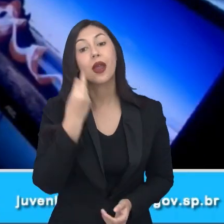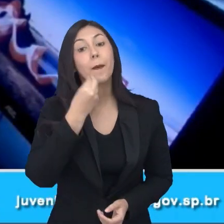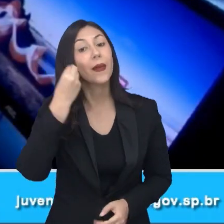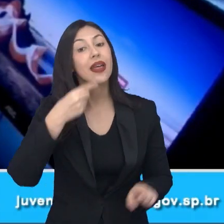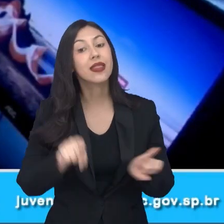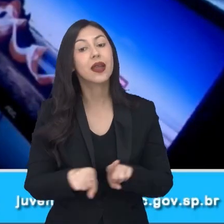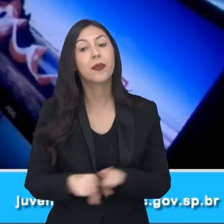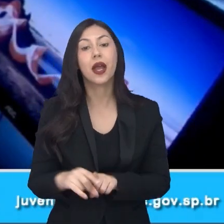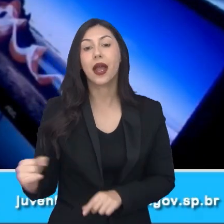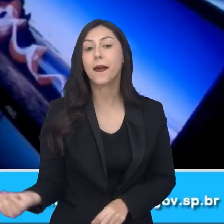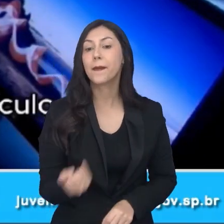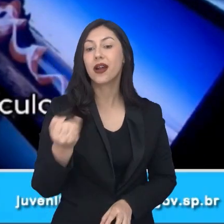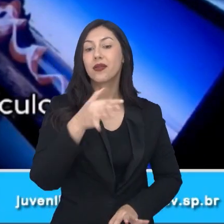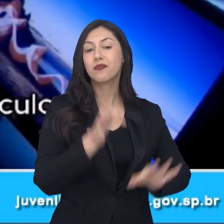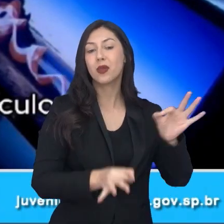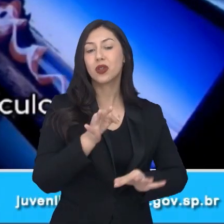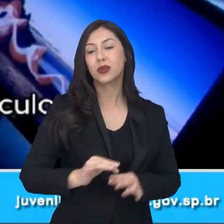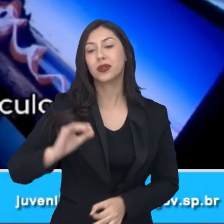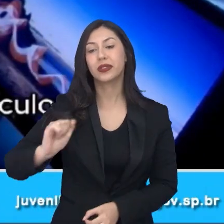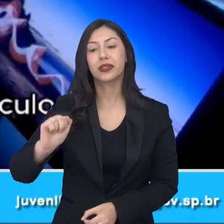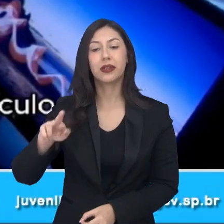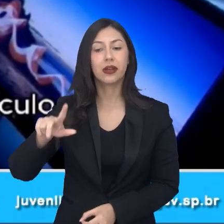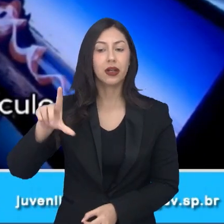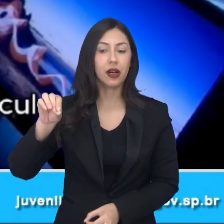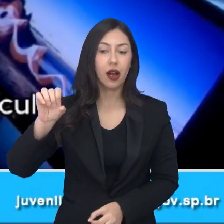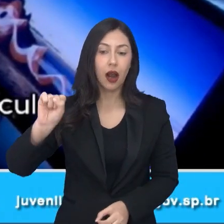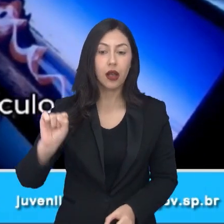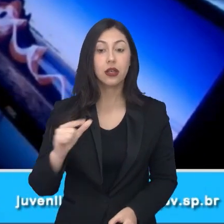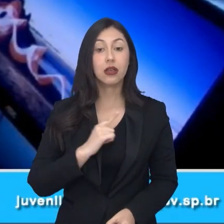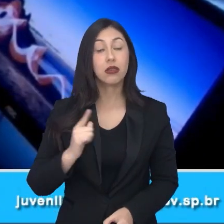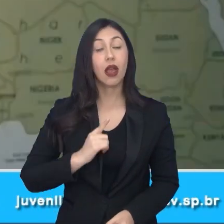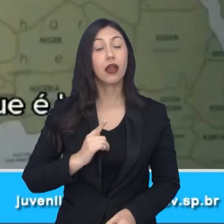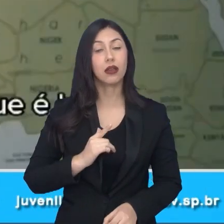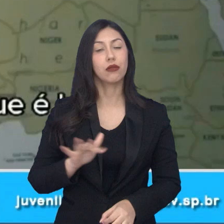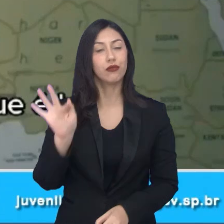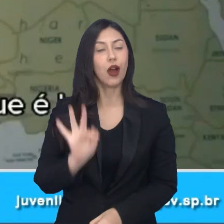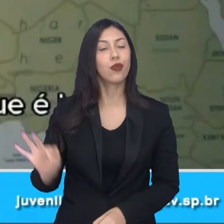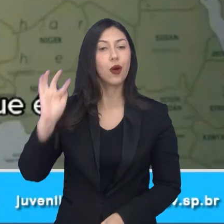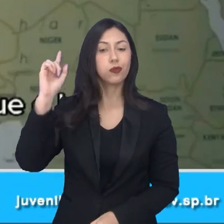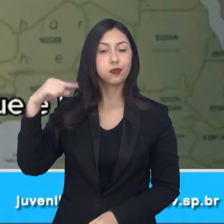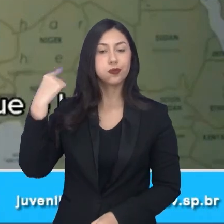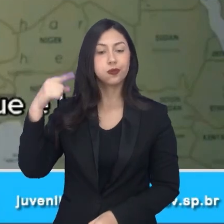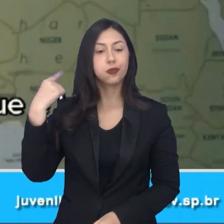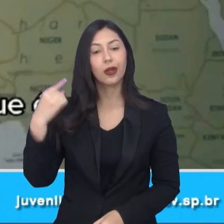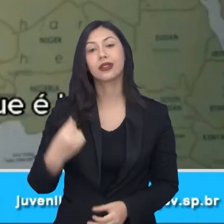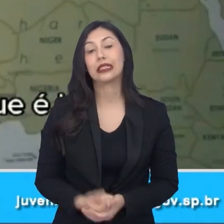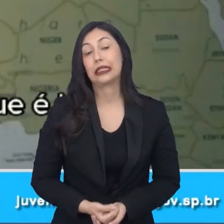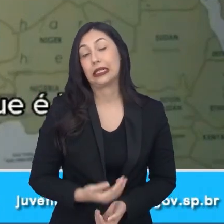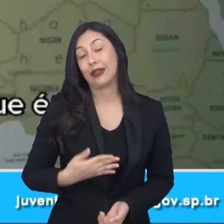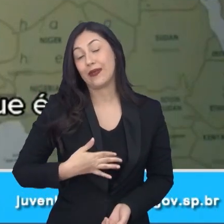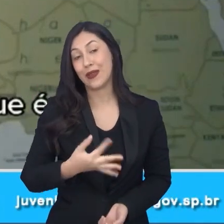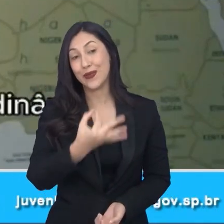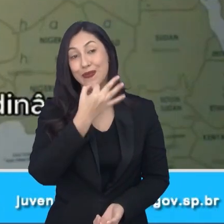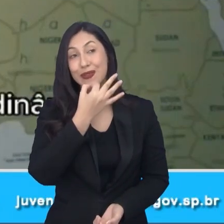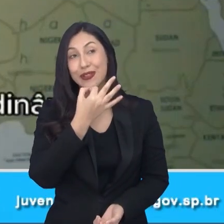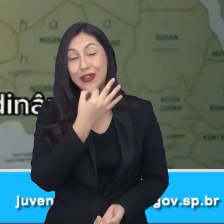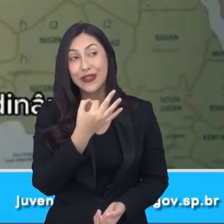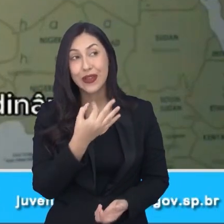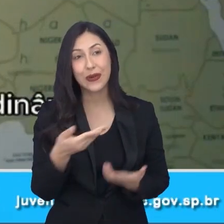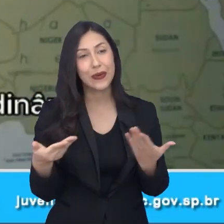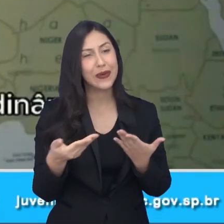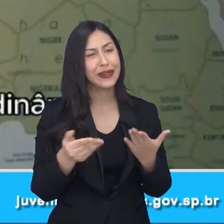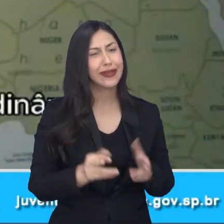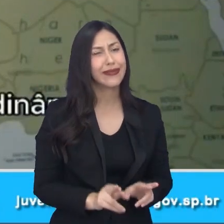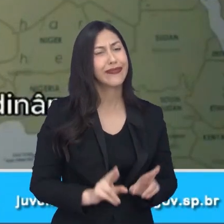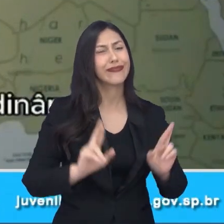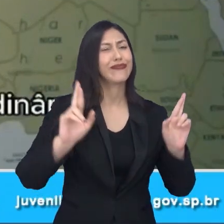juiz Carlos Gutenberg, que tem o direito da universidade no currículo. Eu imagino que deve ser muito diferente do que é hoje, né? Hoje